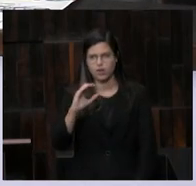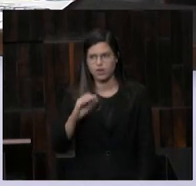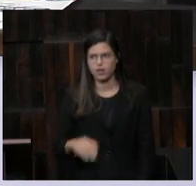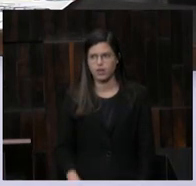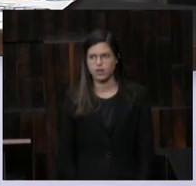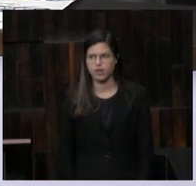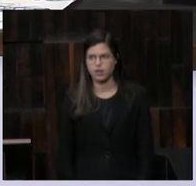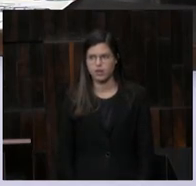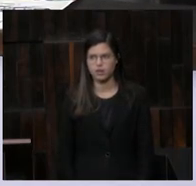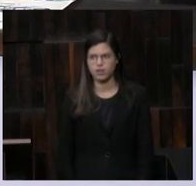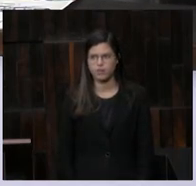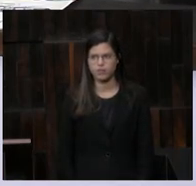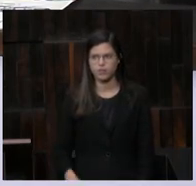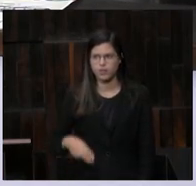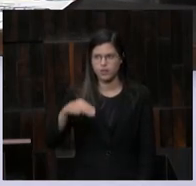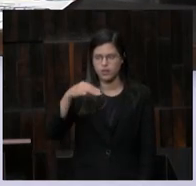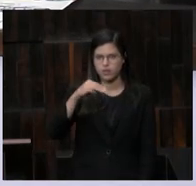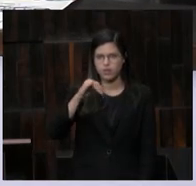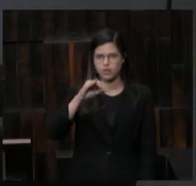Michele Rabelo,